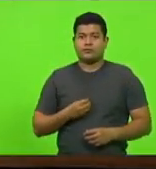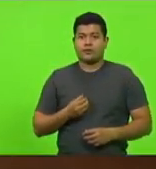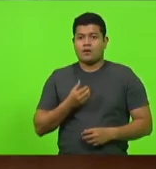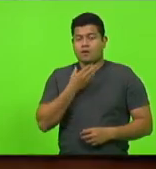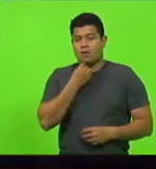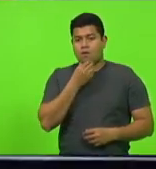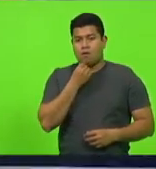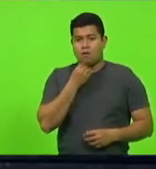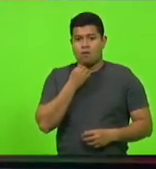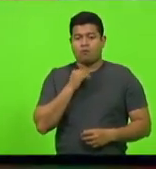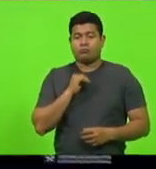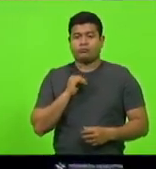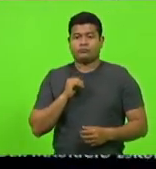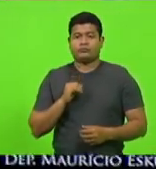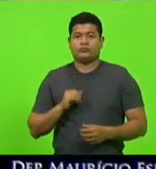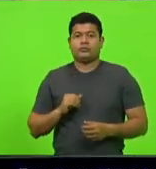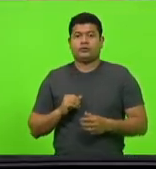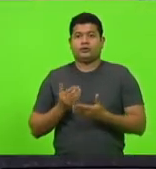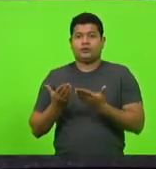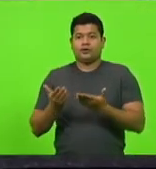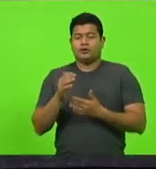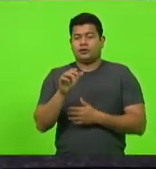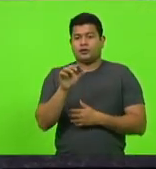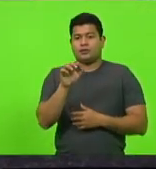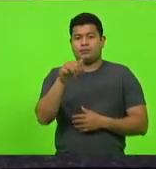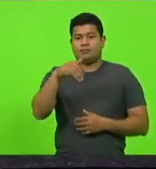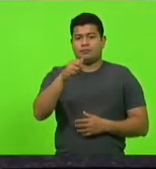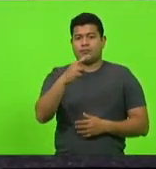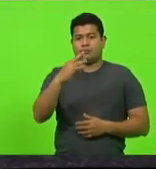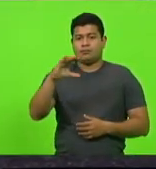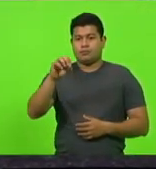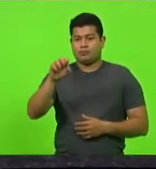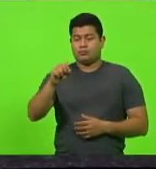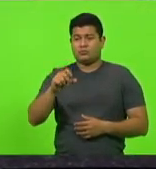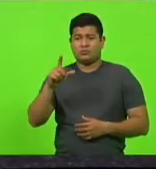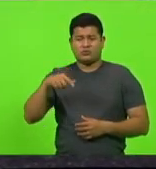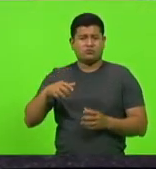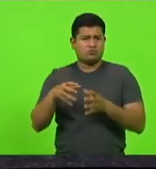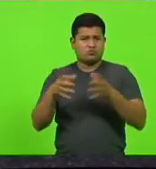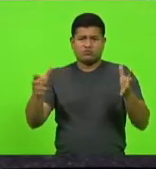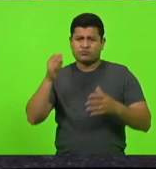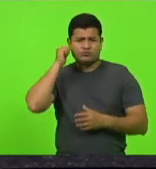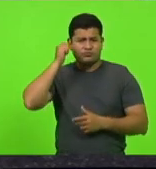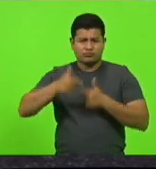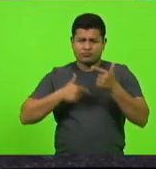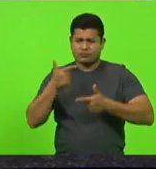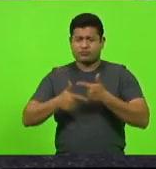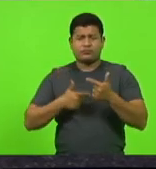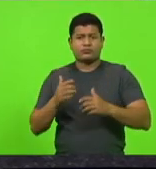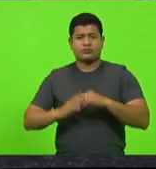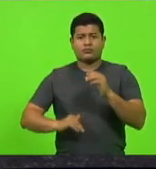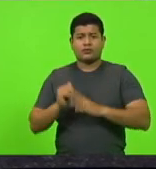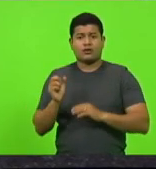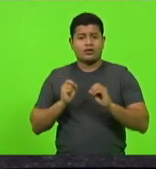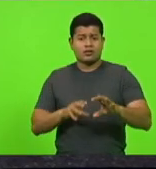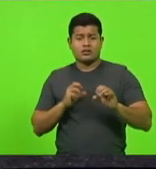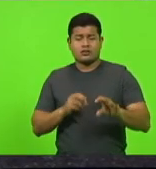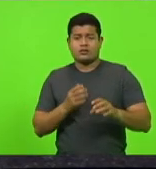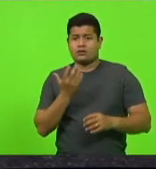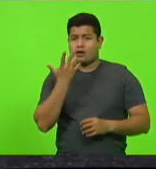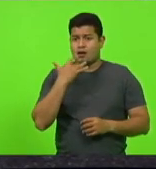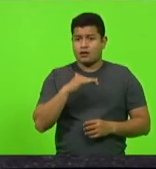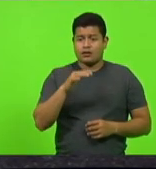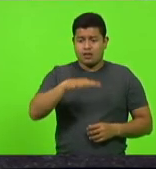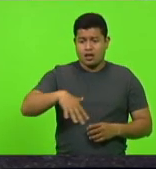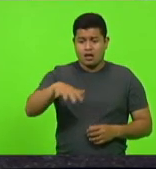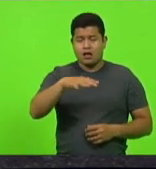Marco Cordeiro é um gigante. Ele é uma pessoa que faz um trabalho extraordinário ensinando as crianças na